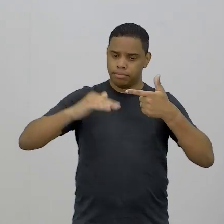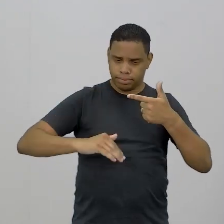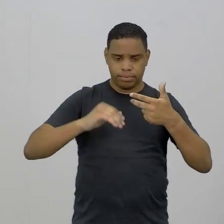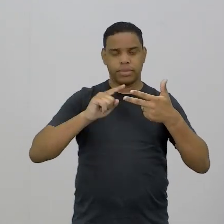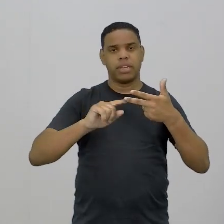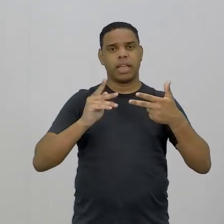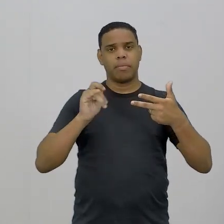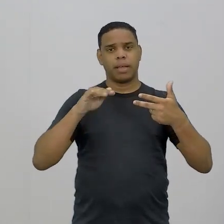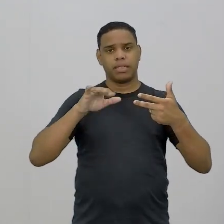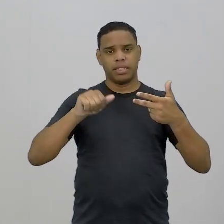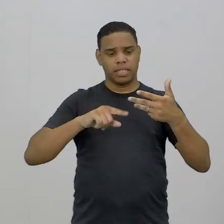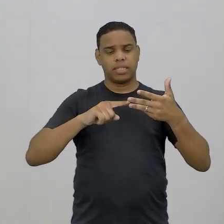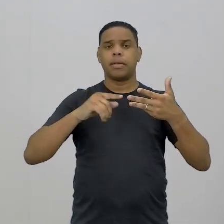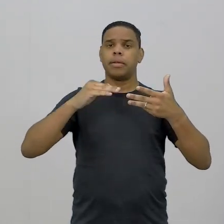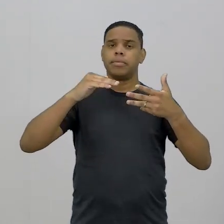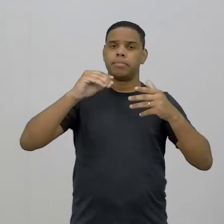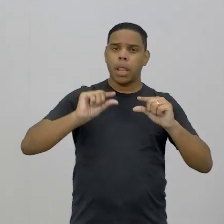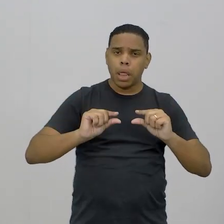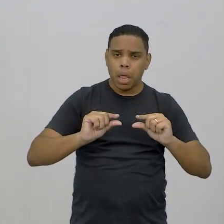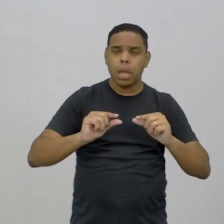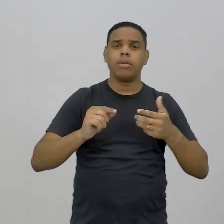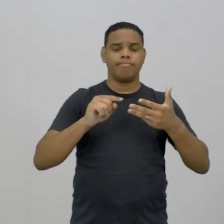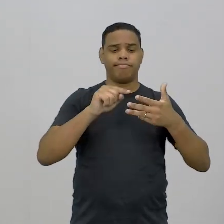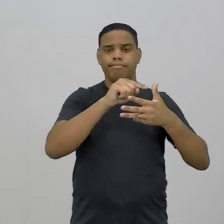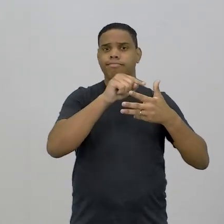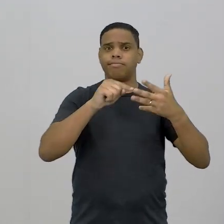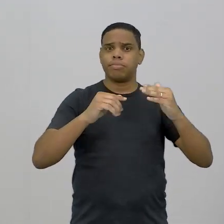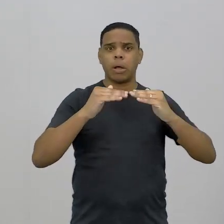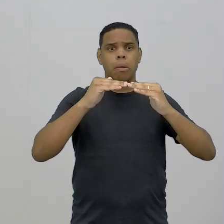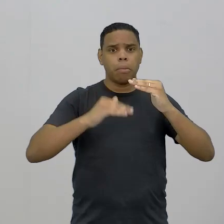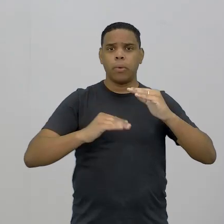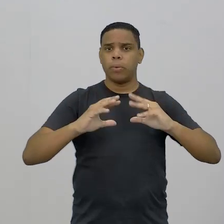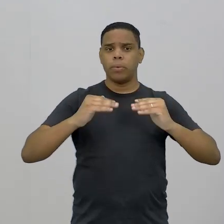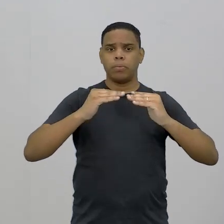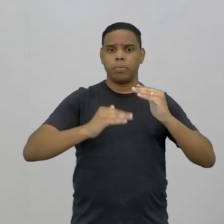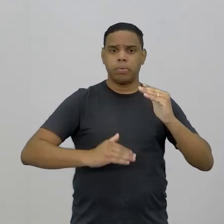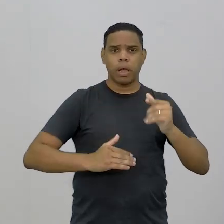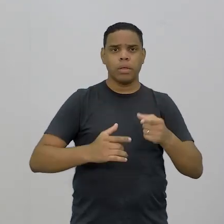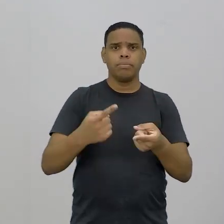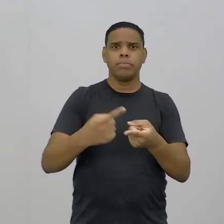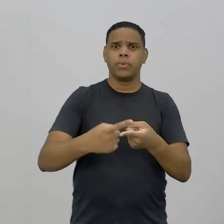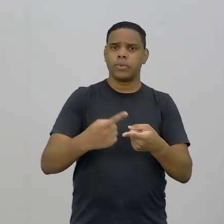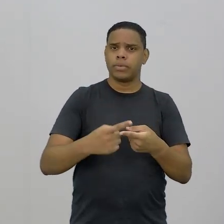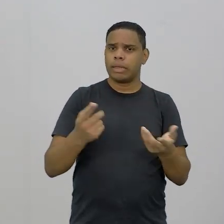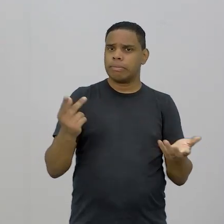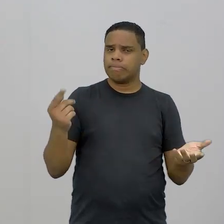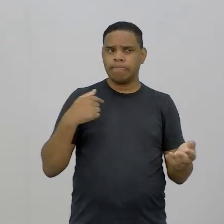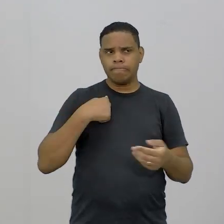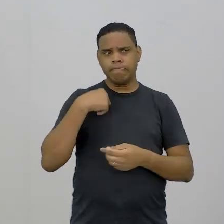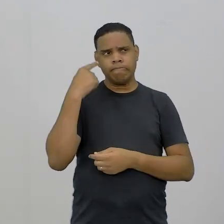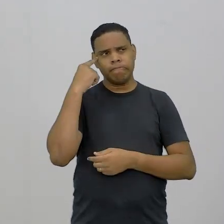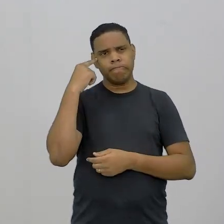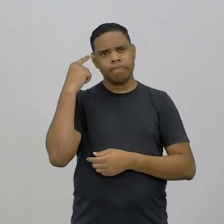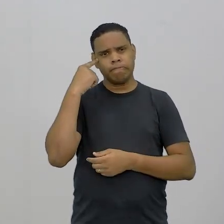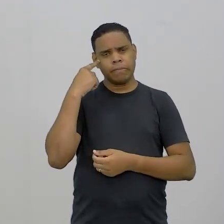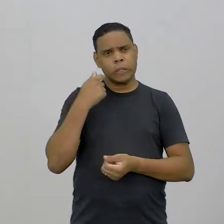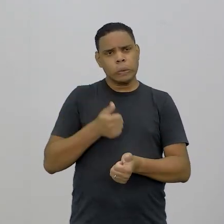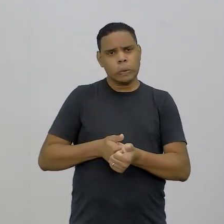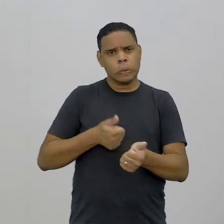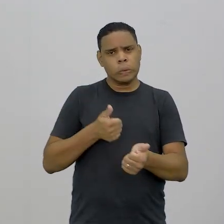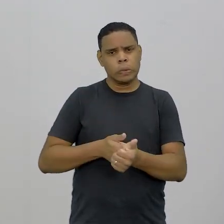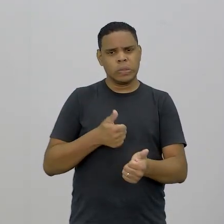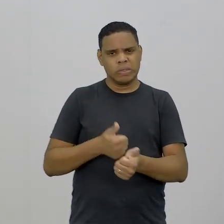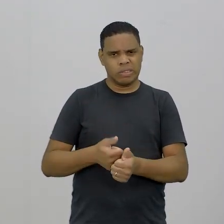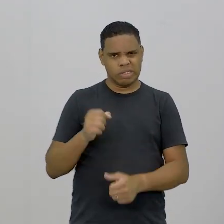né, pequenininhas, né, e não estão uniformes. O que será que isso me indica, né? Será que